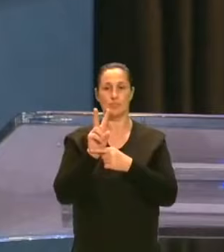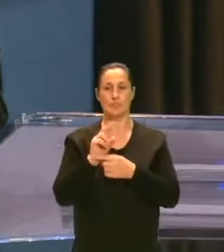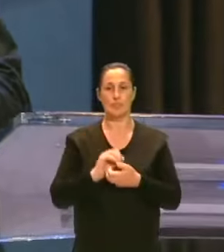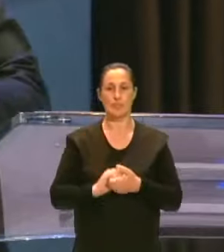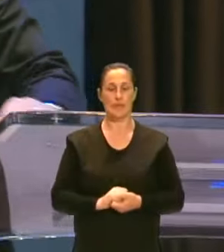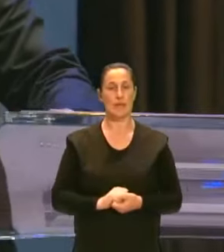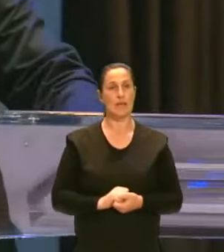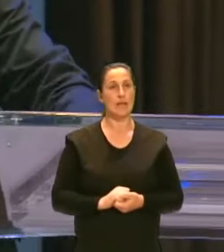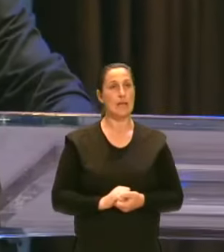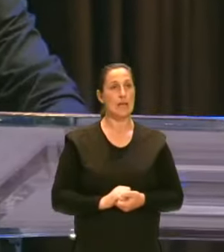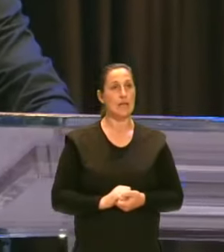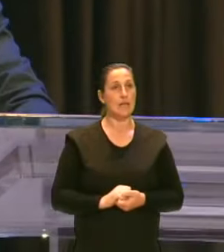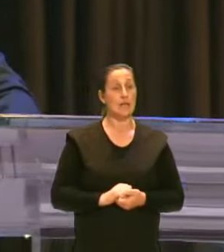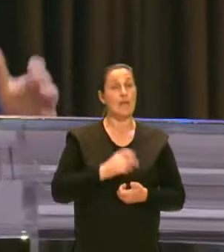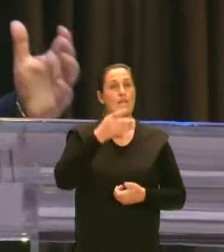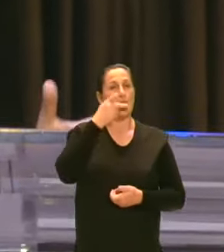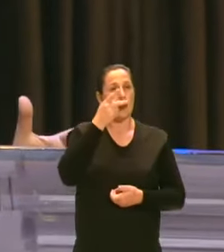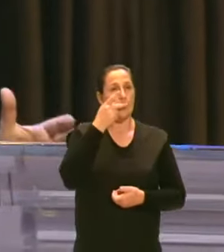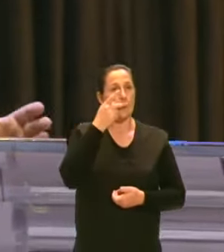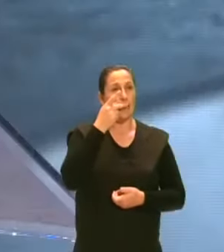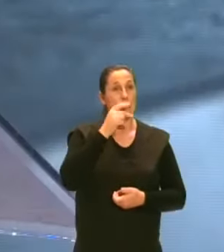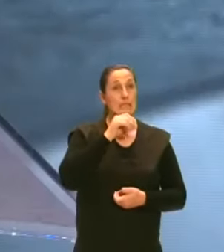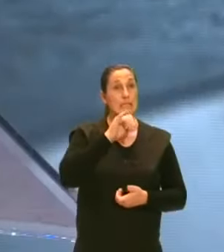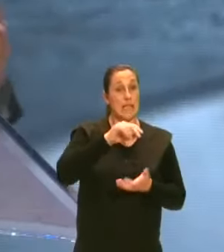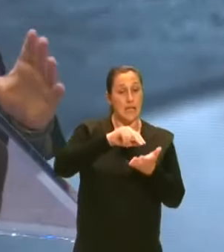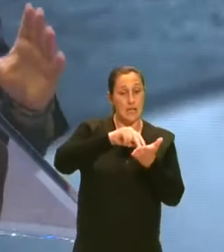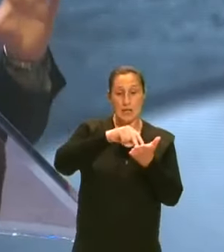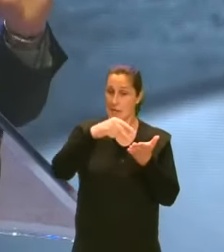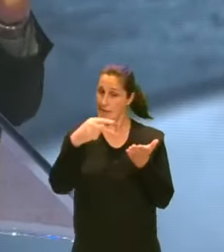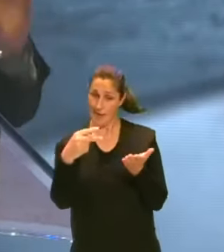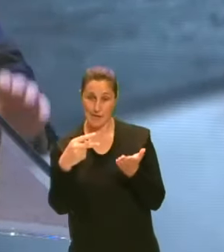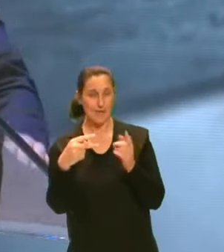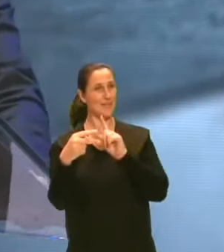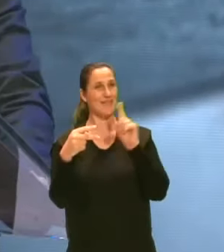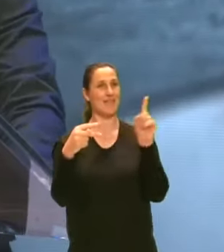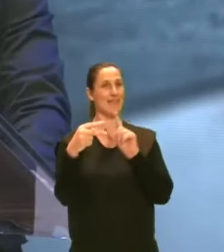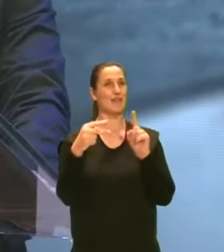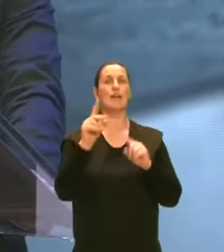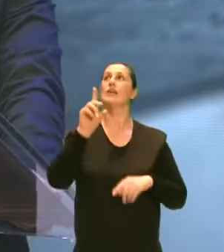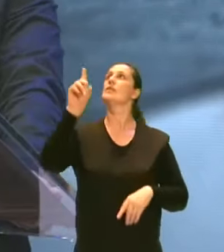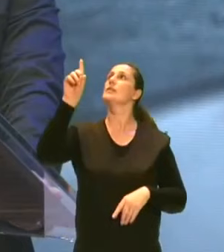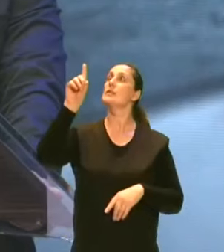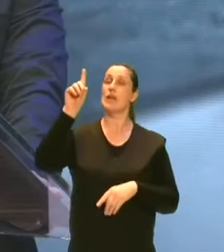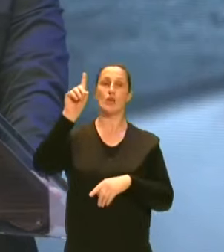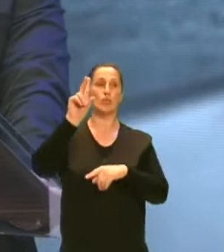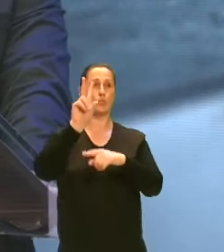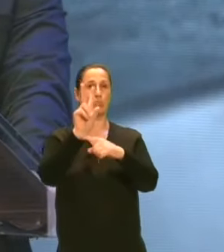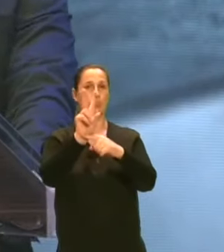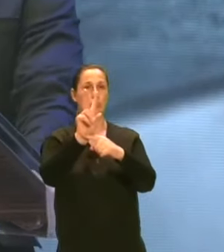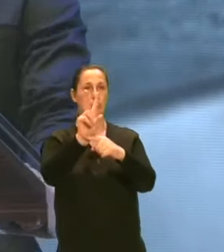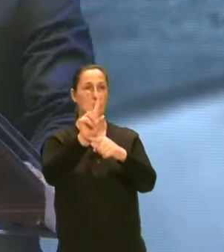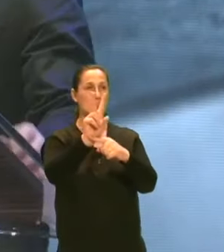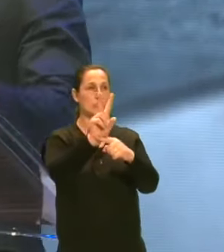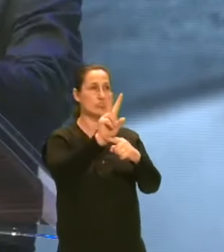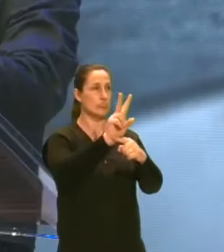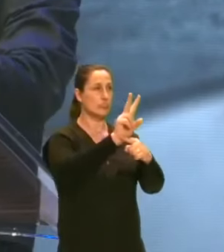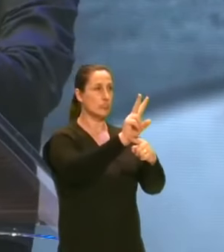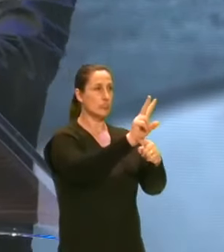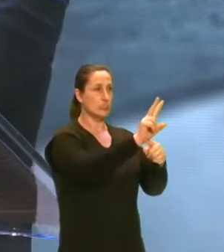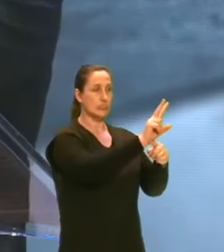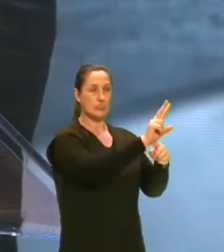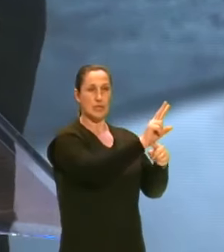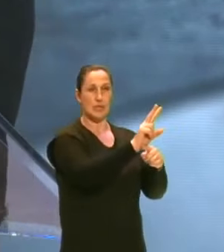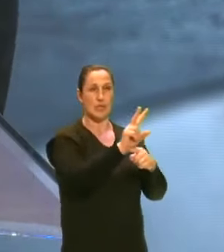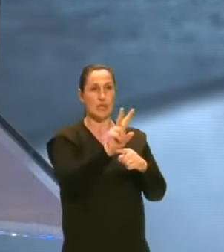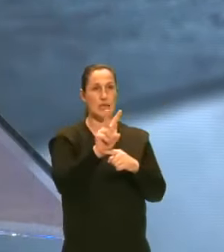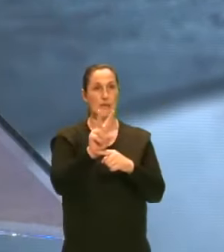não cair, é literalmente um Deus que está cuidando o tempo todo. Ele cuida quando a